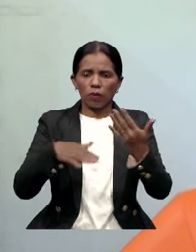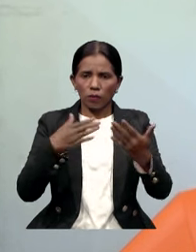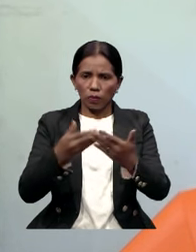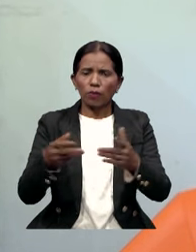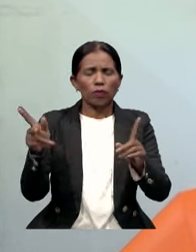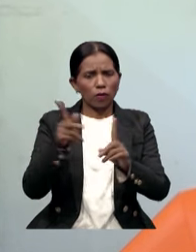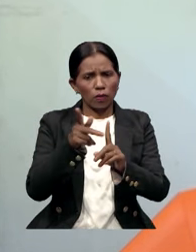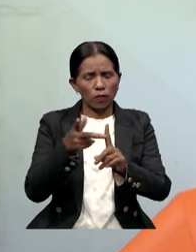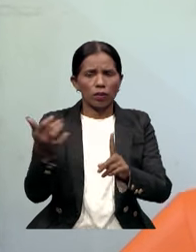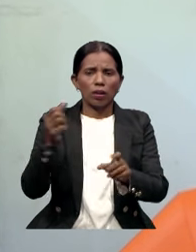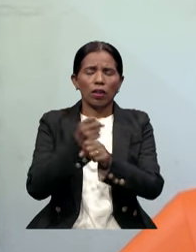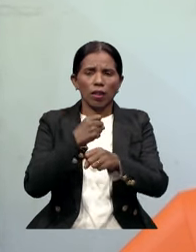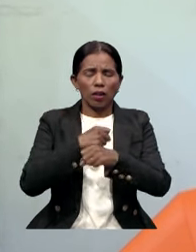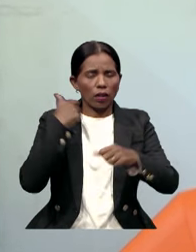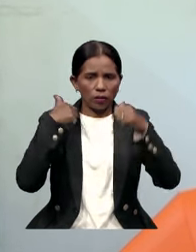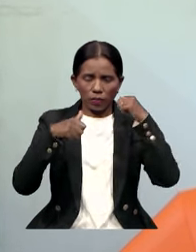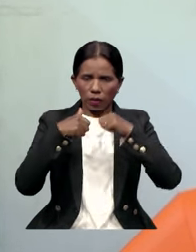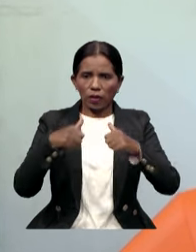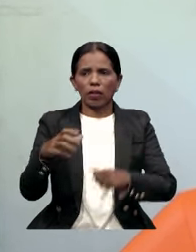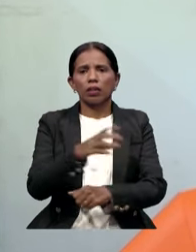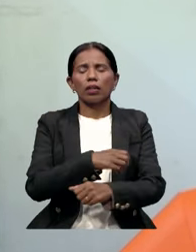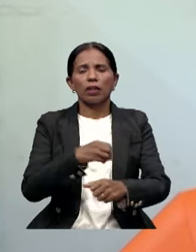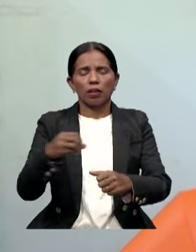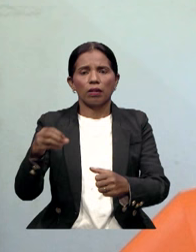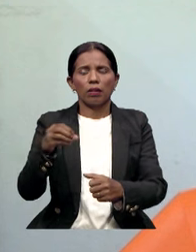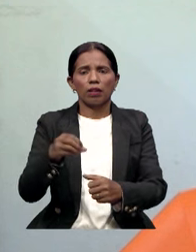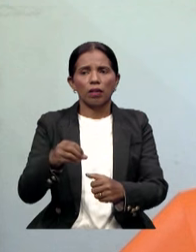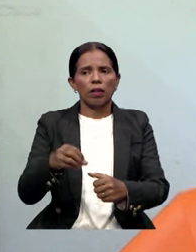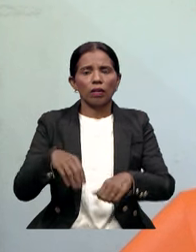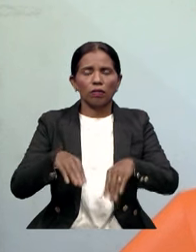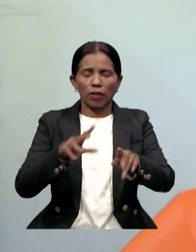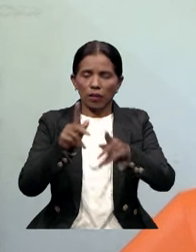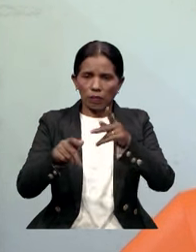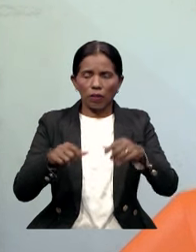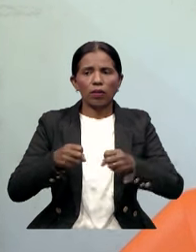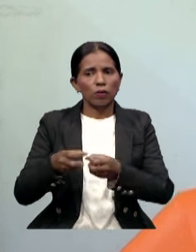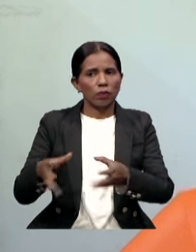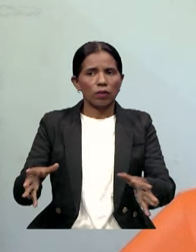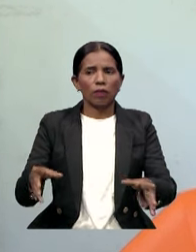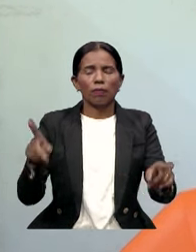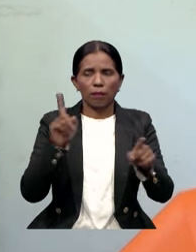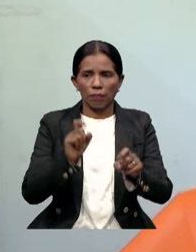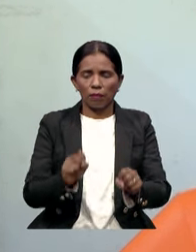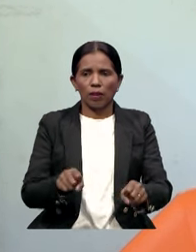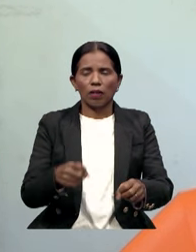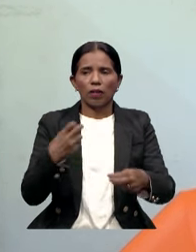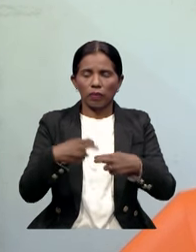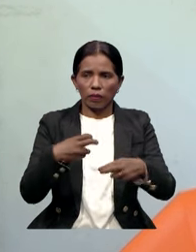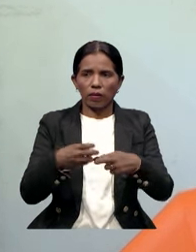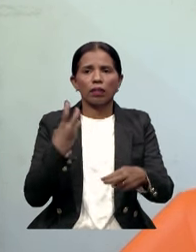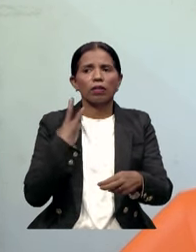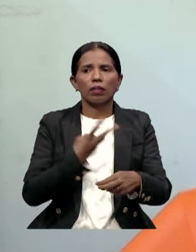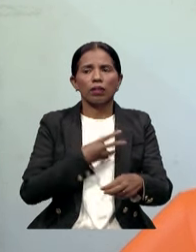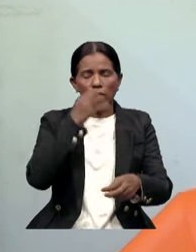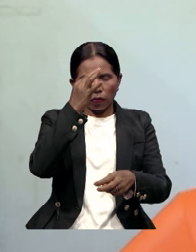bem hal atividades prostitusão lao hela ita ita husik de to mos ne bele saya as amiasa supaya ita niya